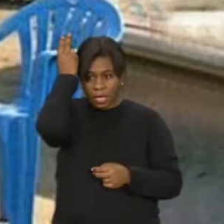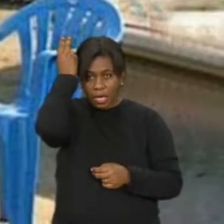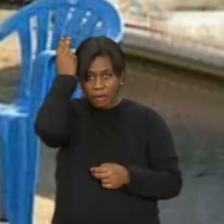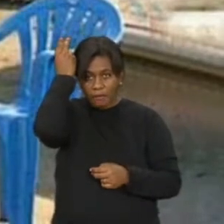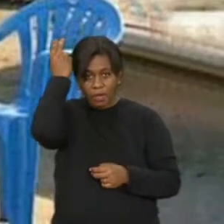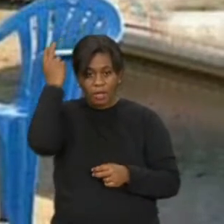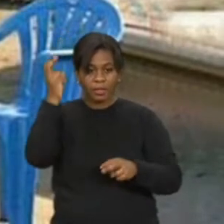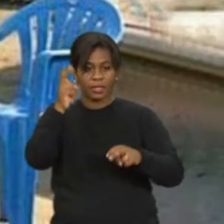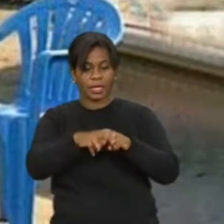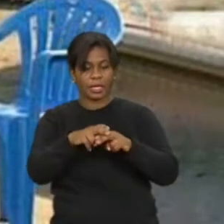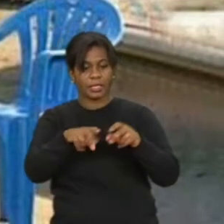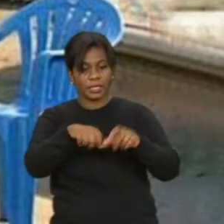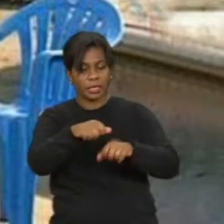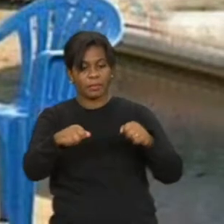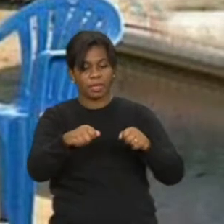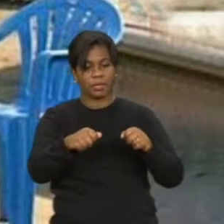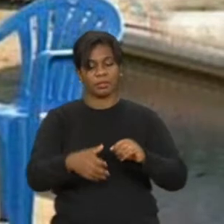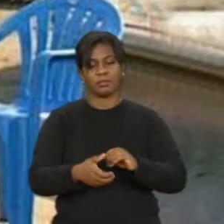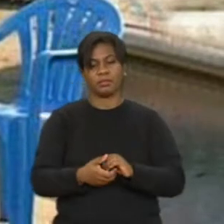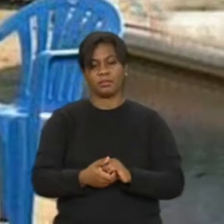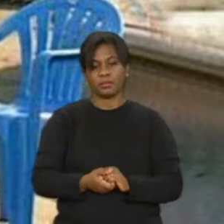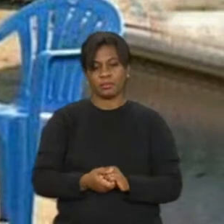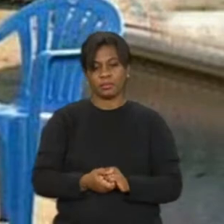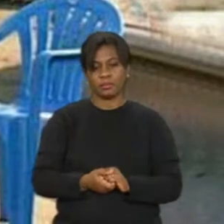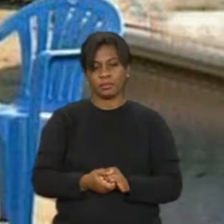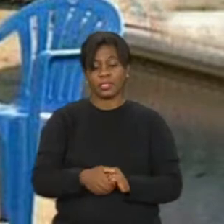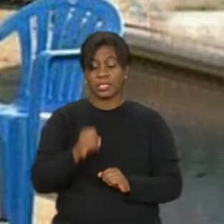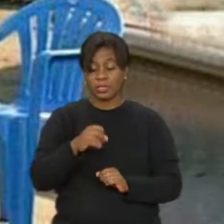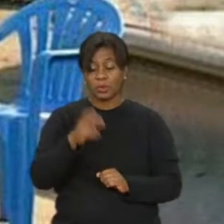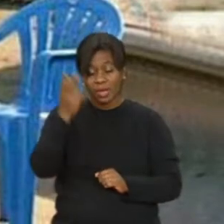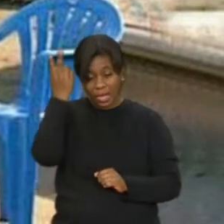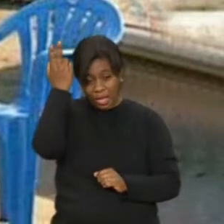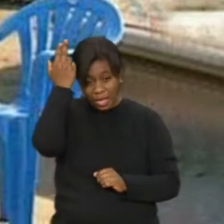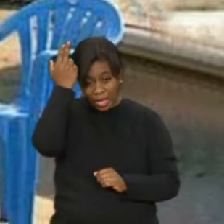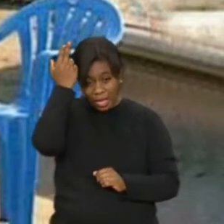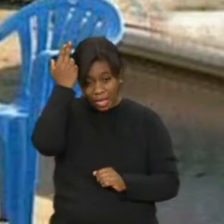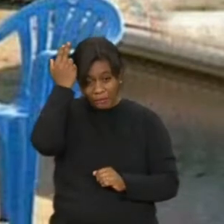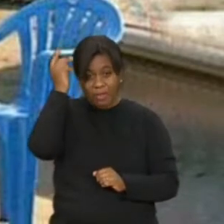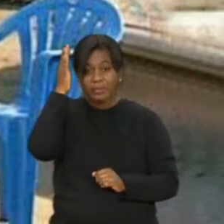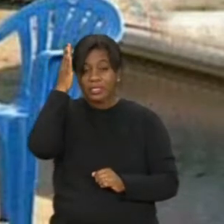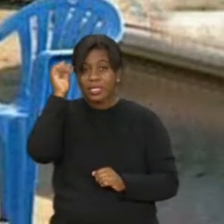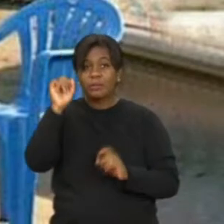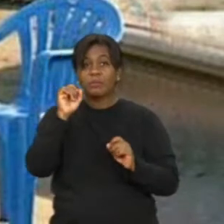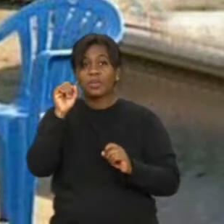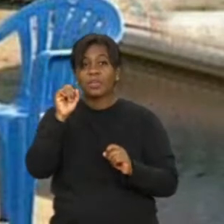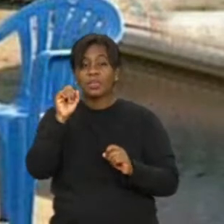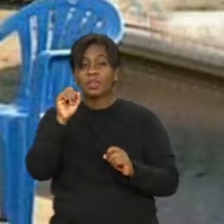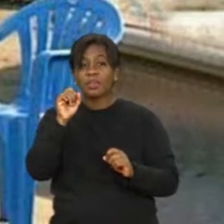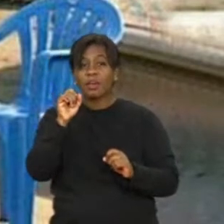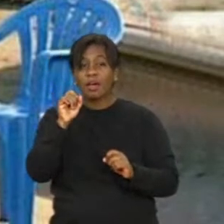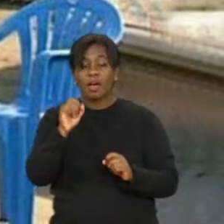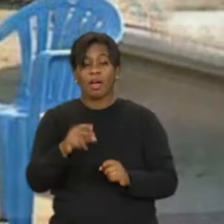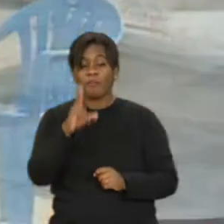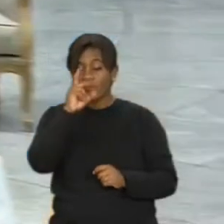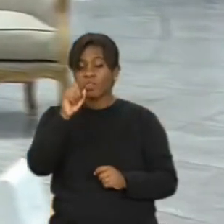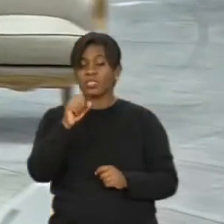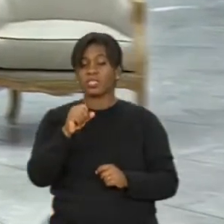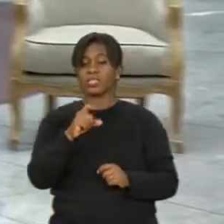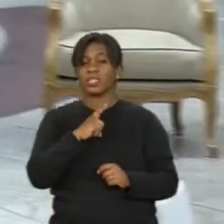Hã? Você está preso numa coisa tão pequena. Se você soubesse a força, ó, que tem esse altar aqui,